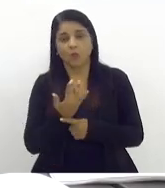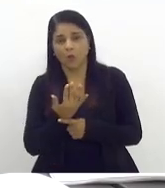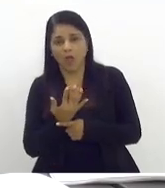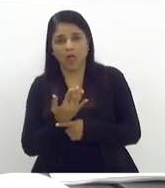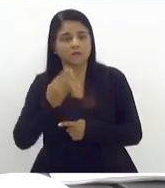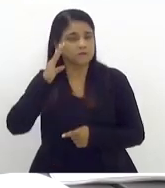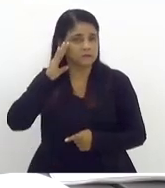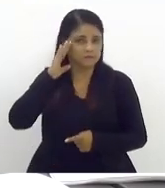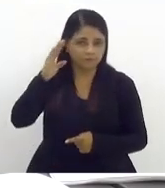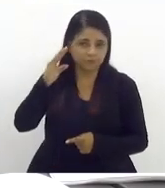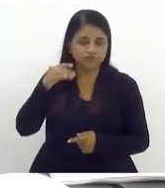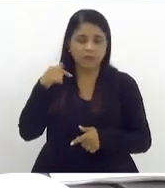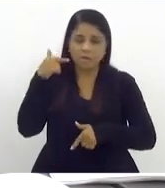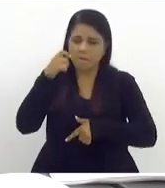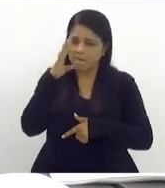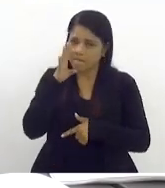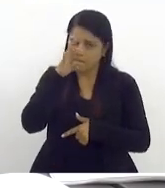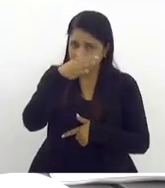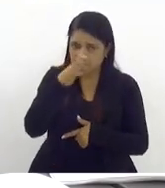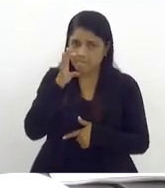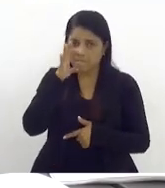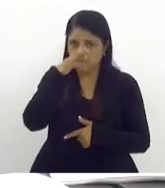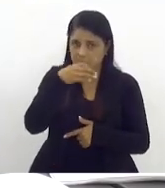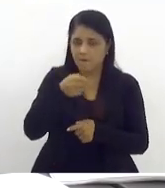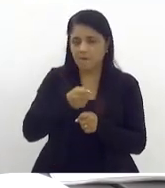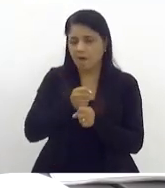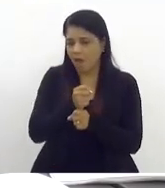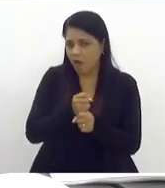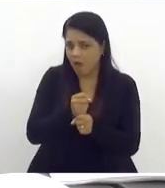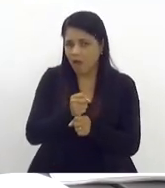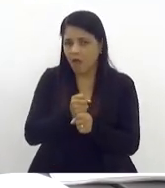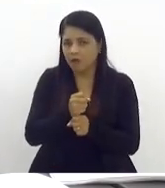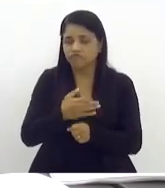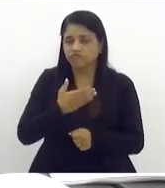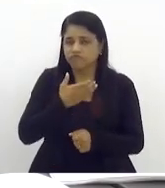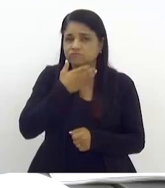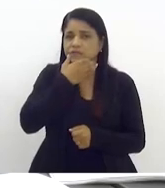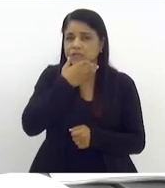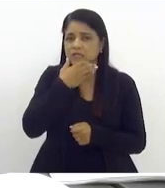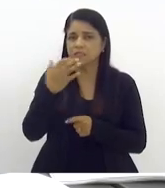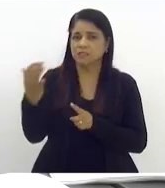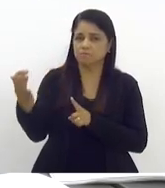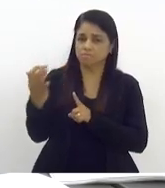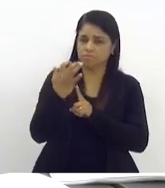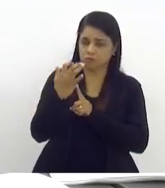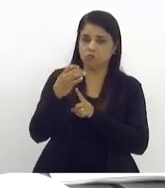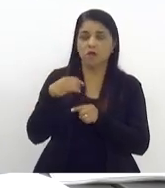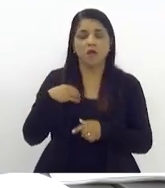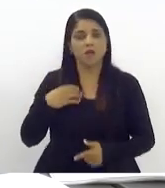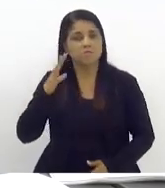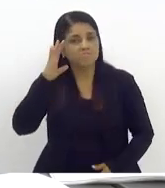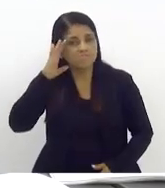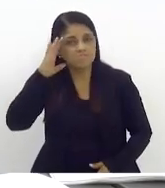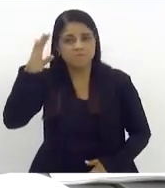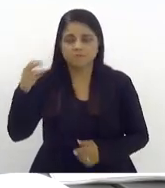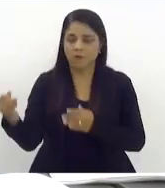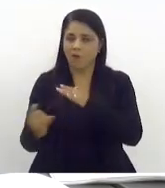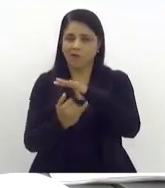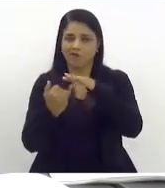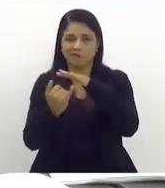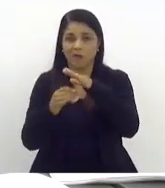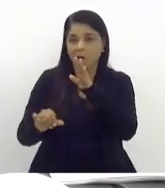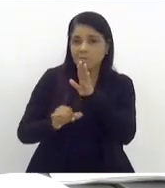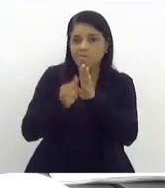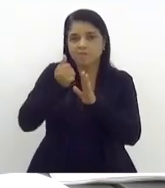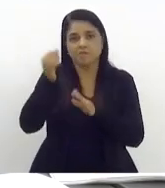UERJ resiste, tem resistido nos últimos anos a uma série de crises, de ataques, e é uma instituição fundamental. A primeira do Brasil